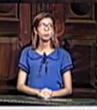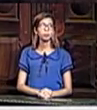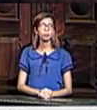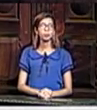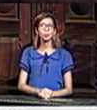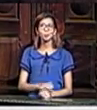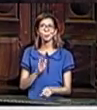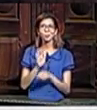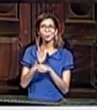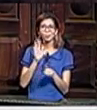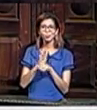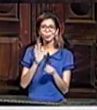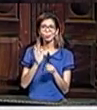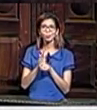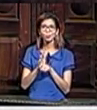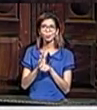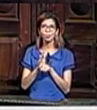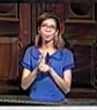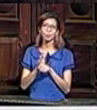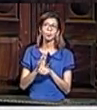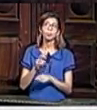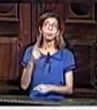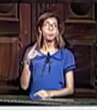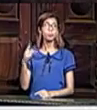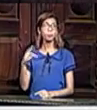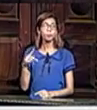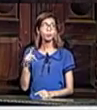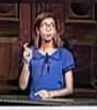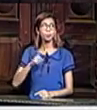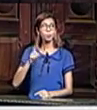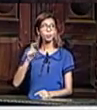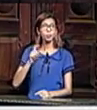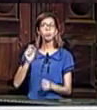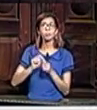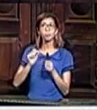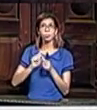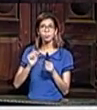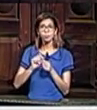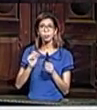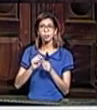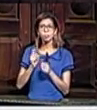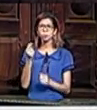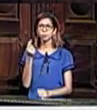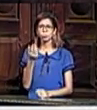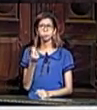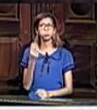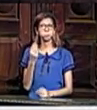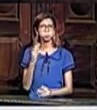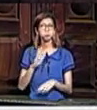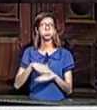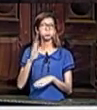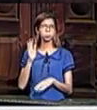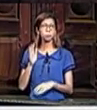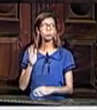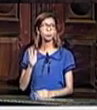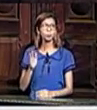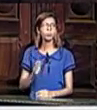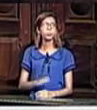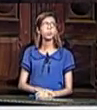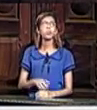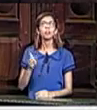um benefício fiscal para a Galstern, que foi dado recentemente, muito dinheiro. E a Galstern